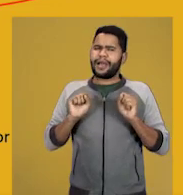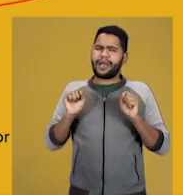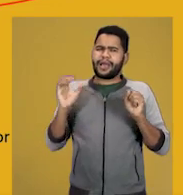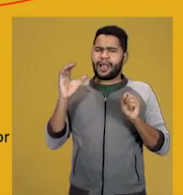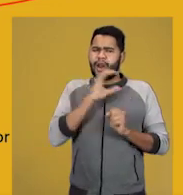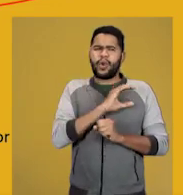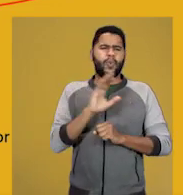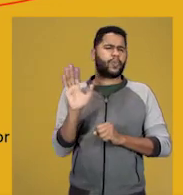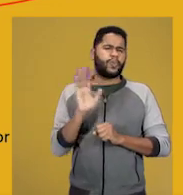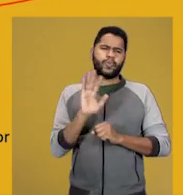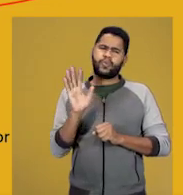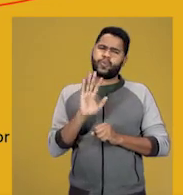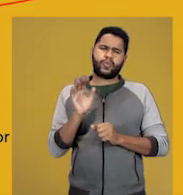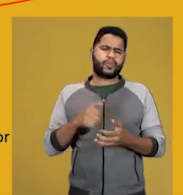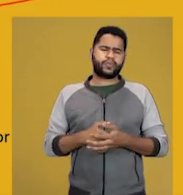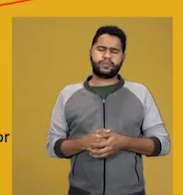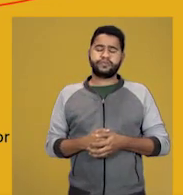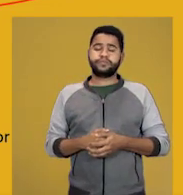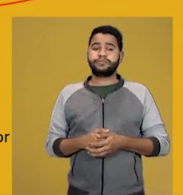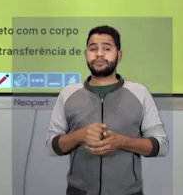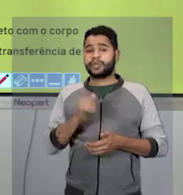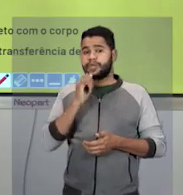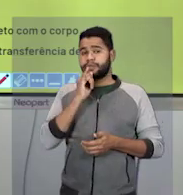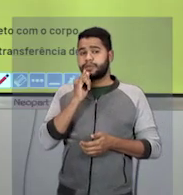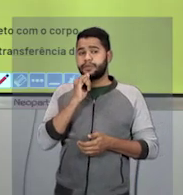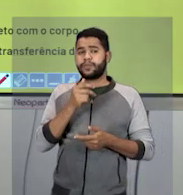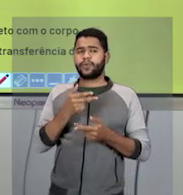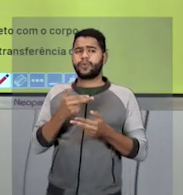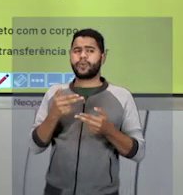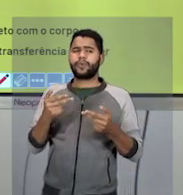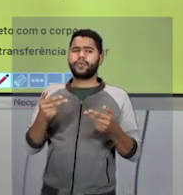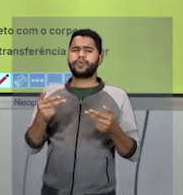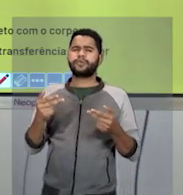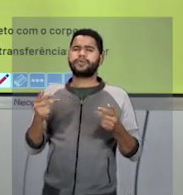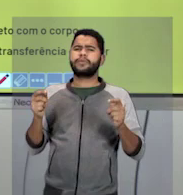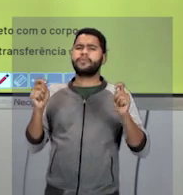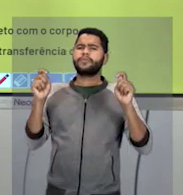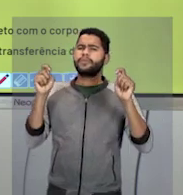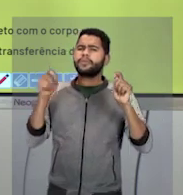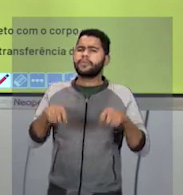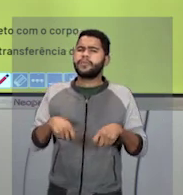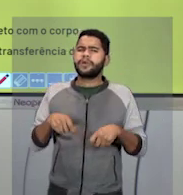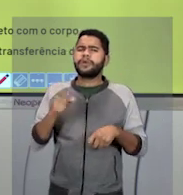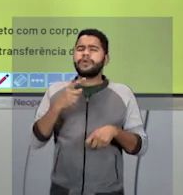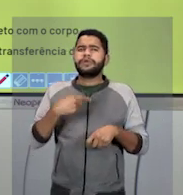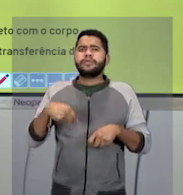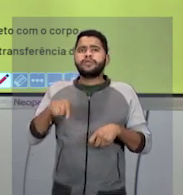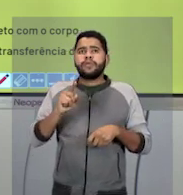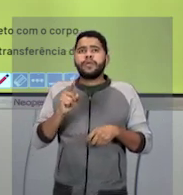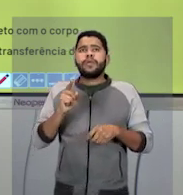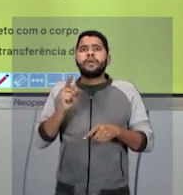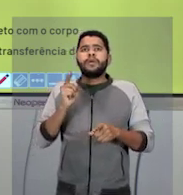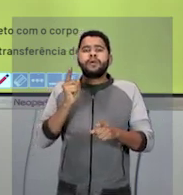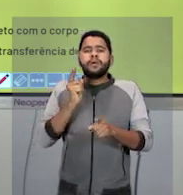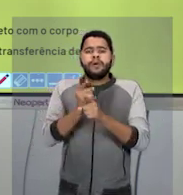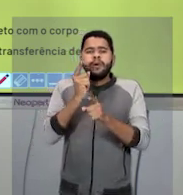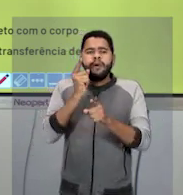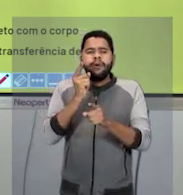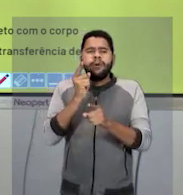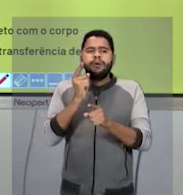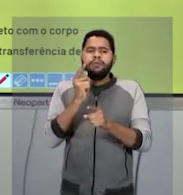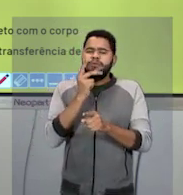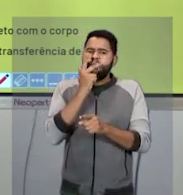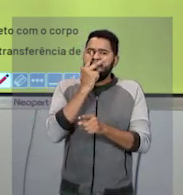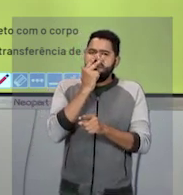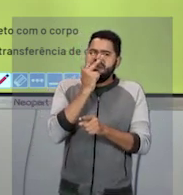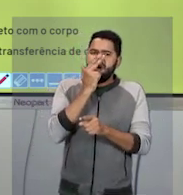não. Quer dizer, eles vão colocando coisas, possibilidades para que a gente encontre alguma que seja